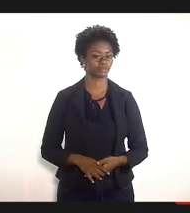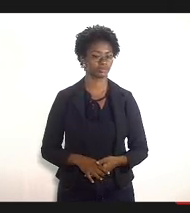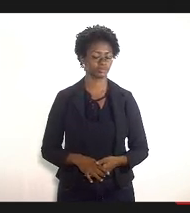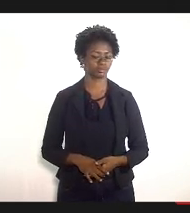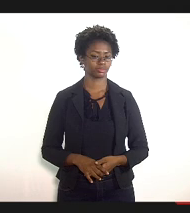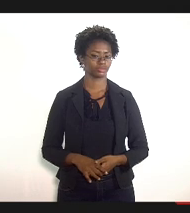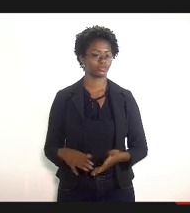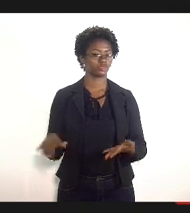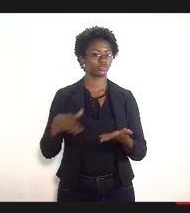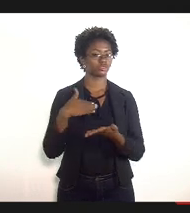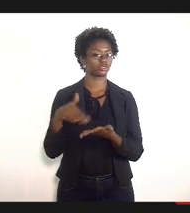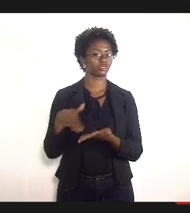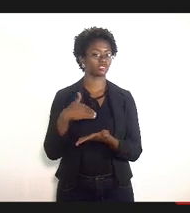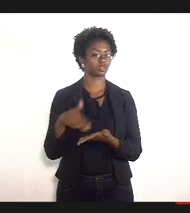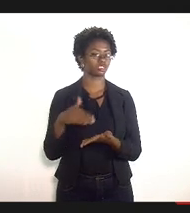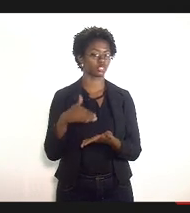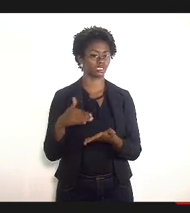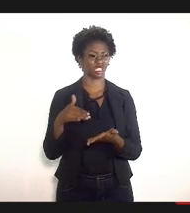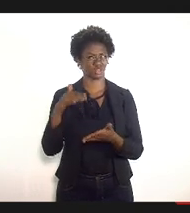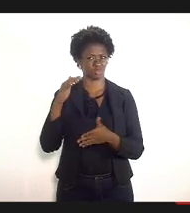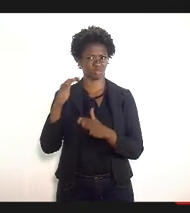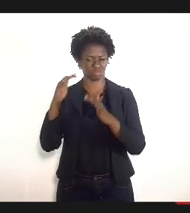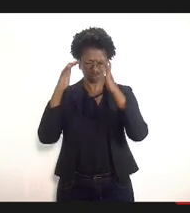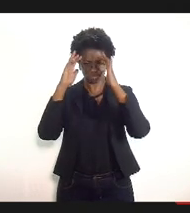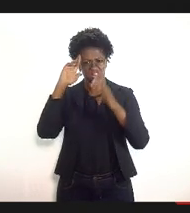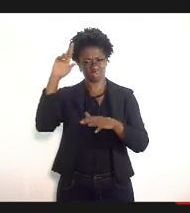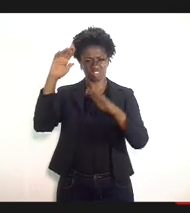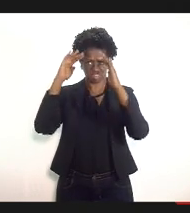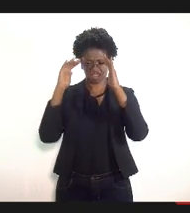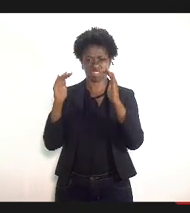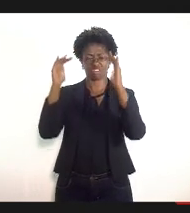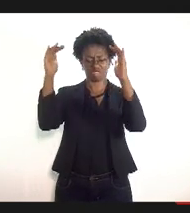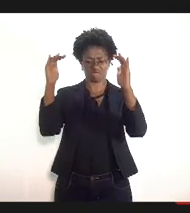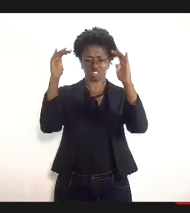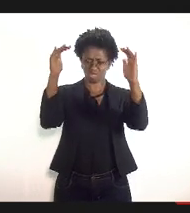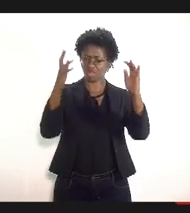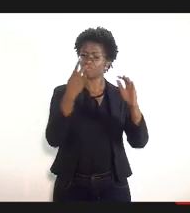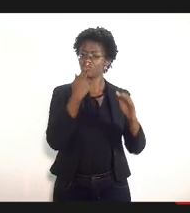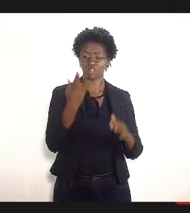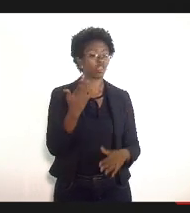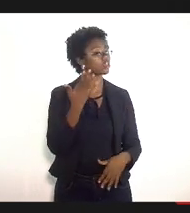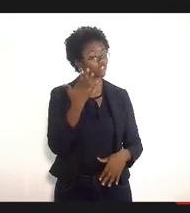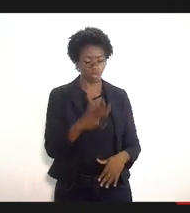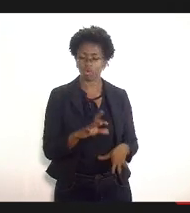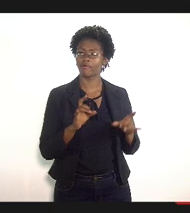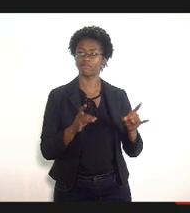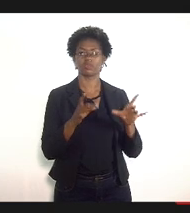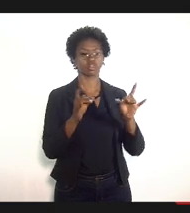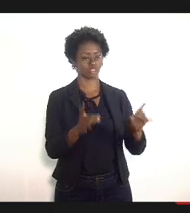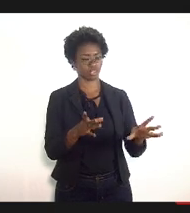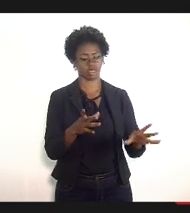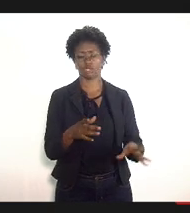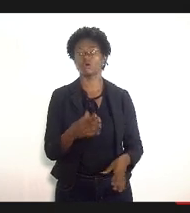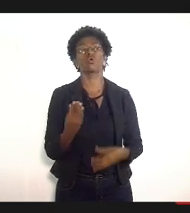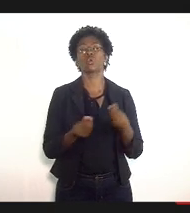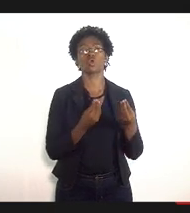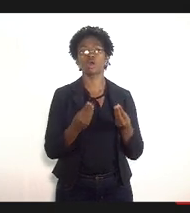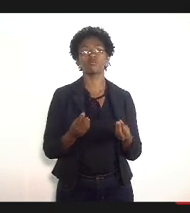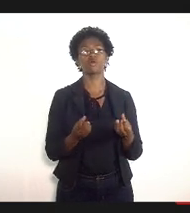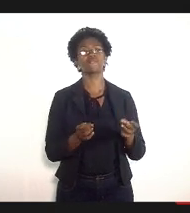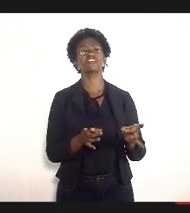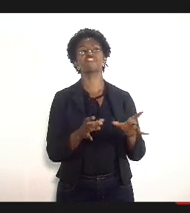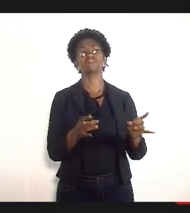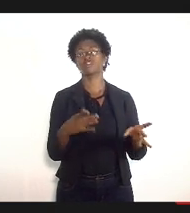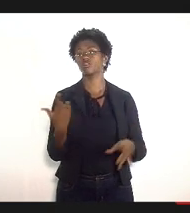O secretário, o superintendente informou que estava descartada a privatização, que estava descartada a estadualização,